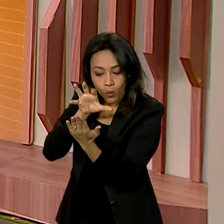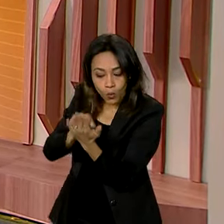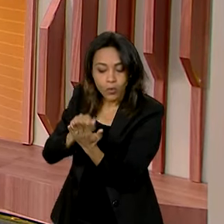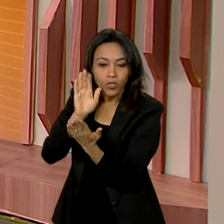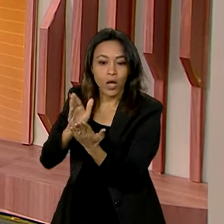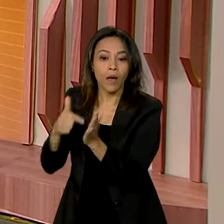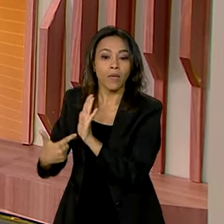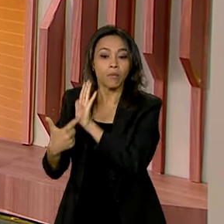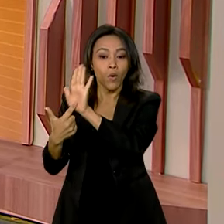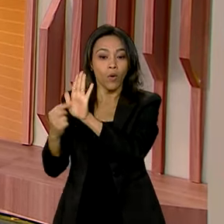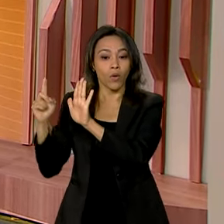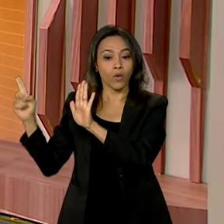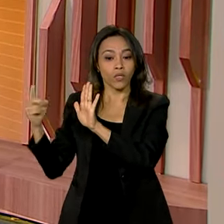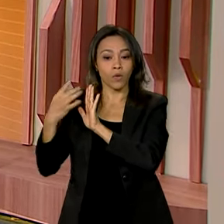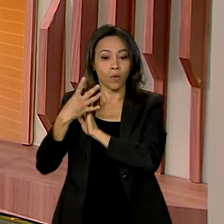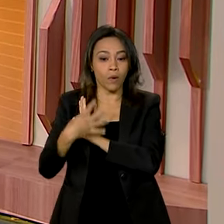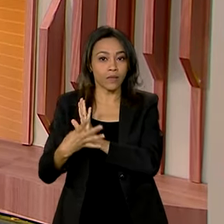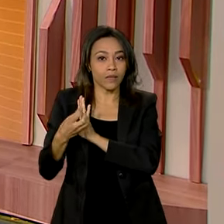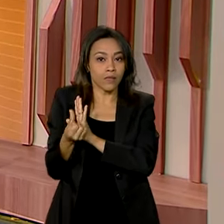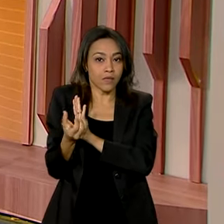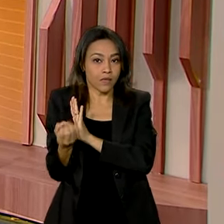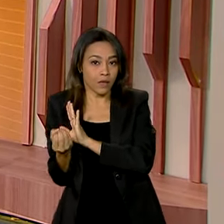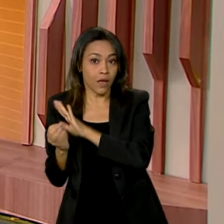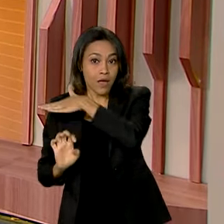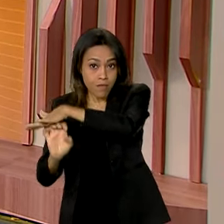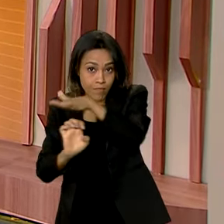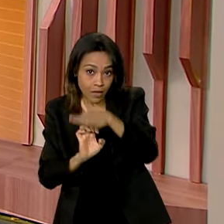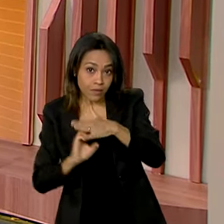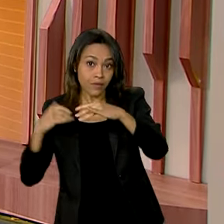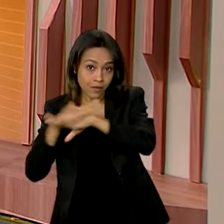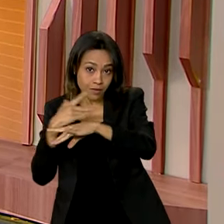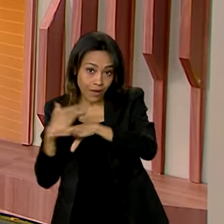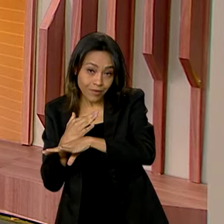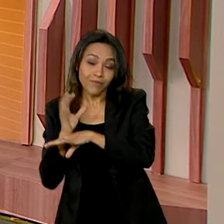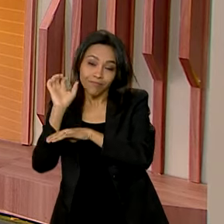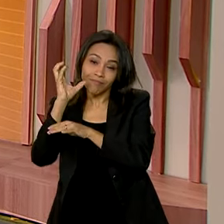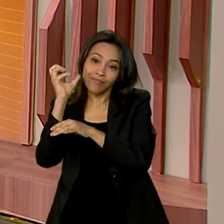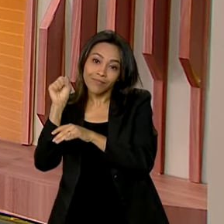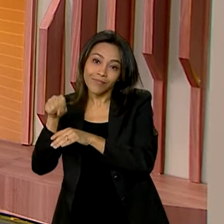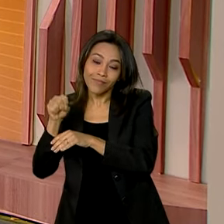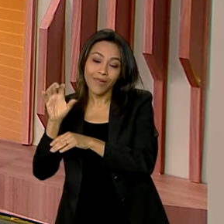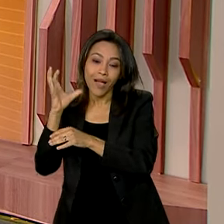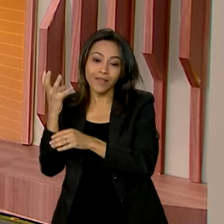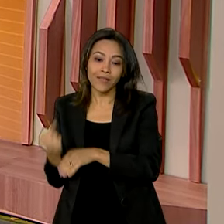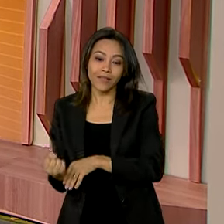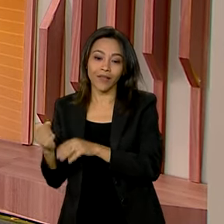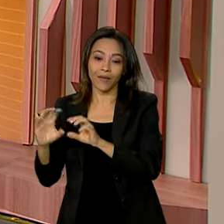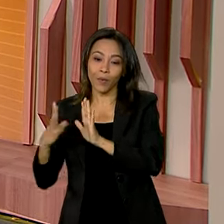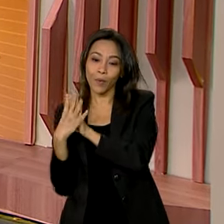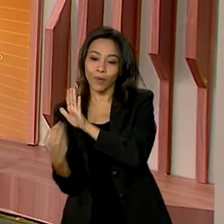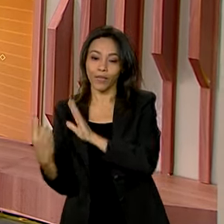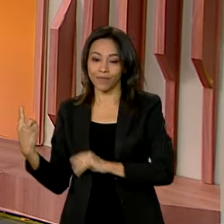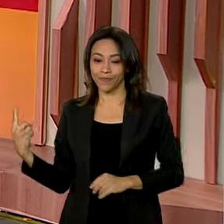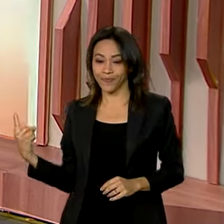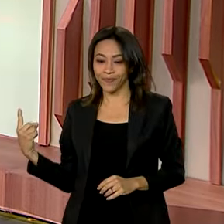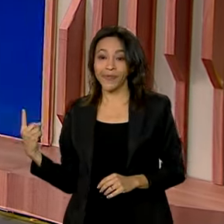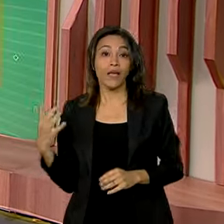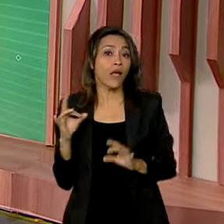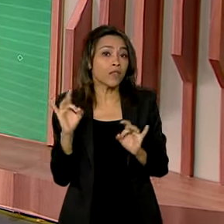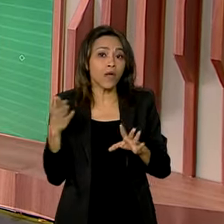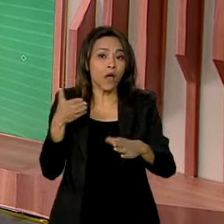que 460 empresas da cidade optaram pelo Simples Nacional. E você sabe que basta